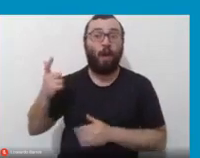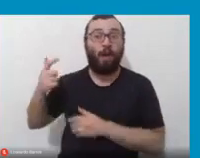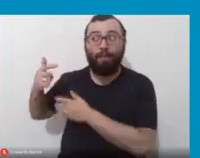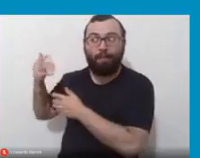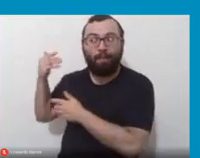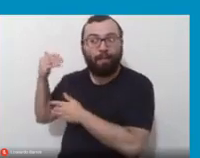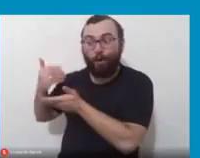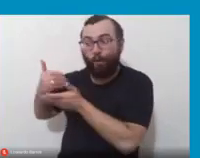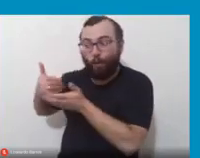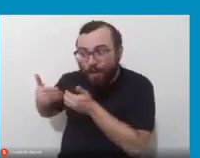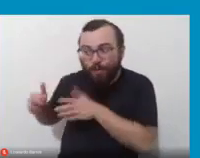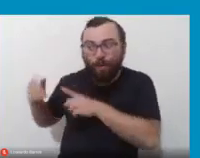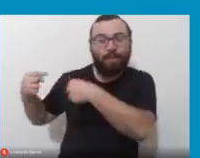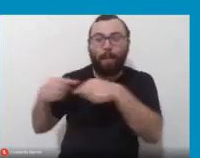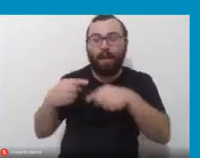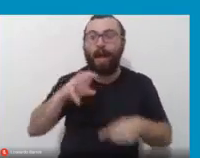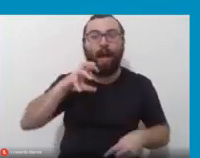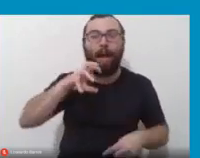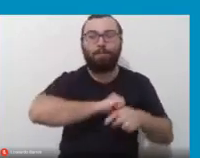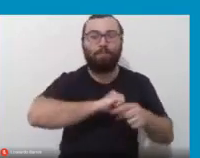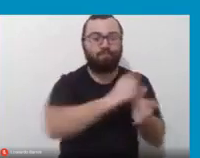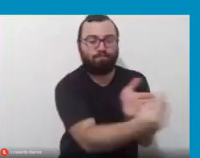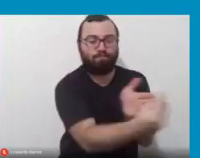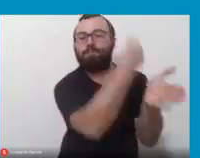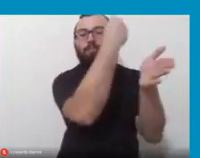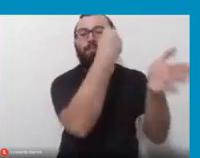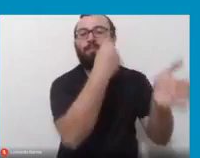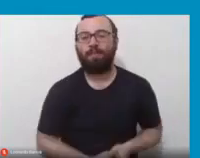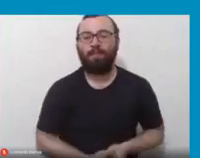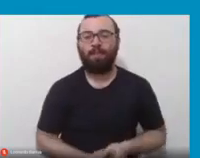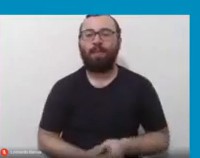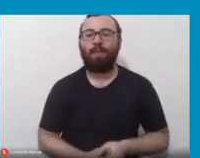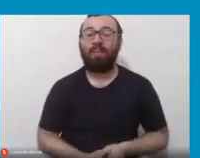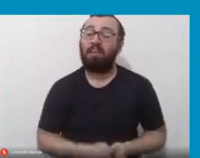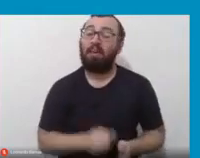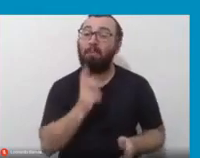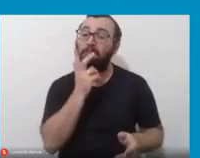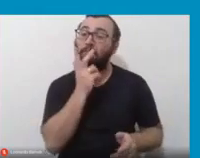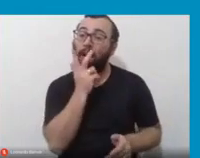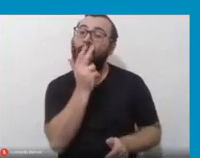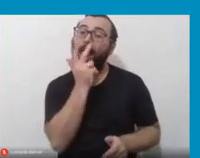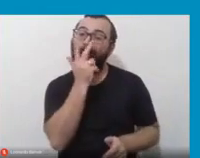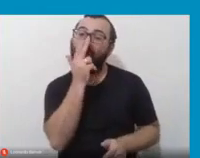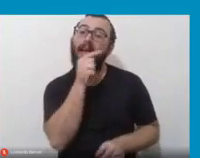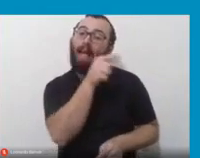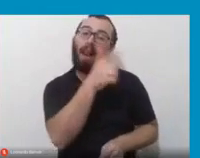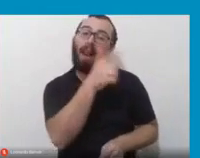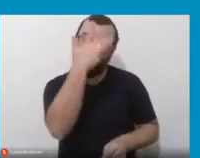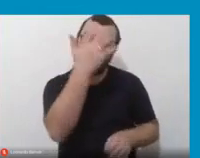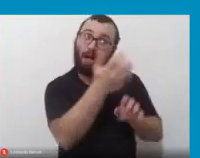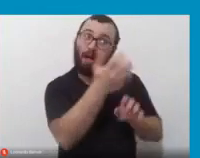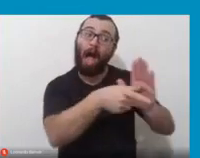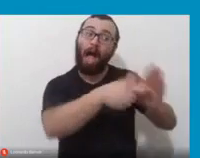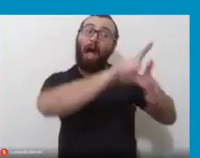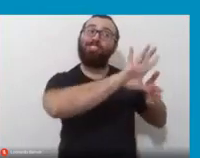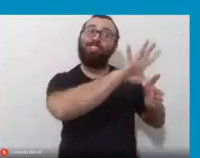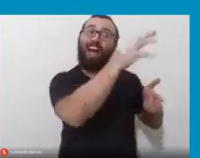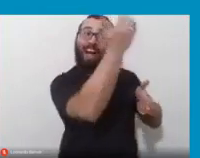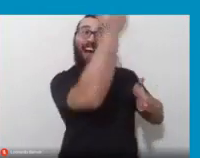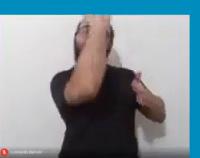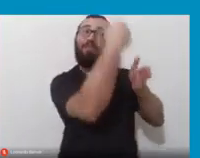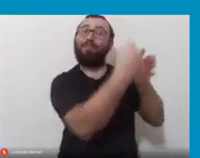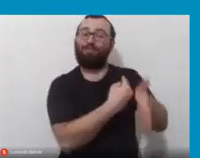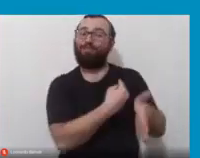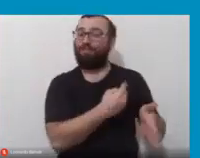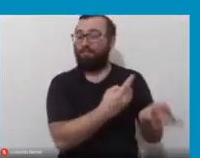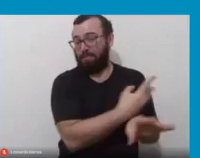debate, provavelmente a pergunta já estava na cabeça dele antes do debate